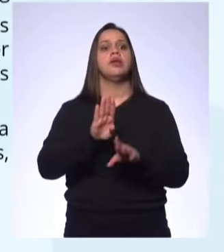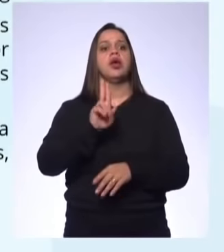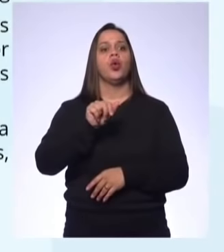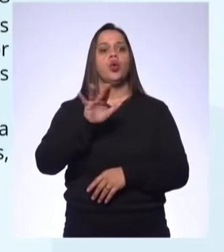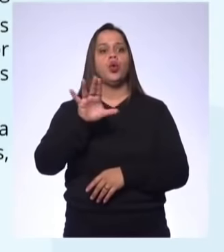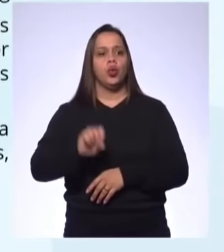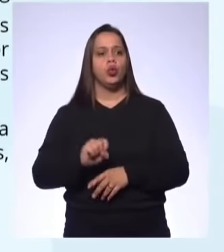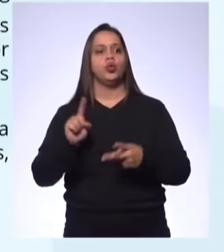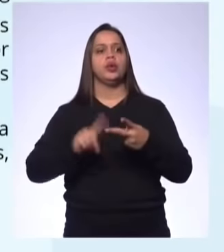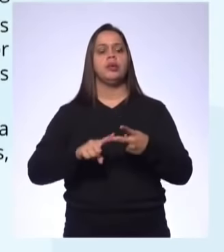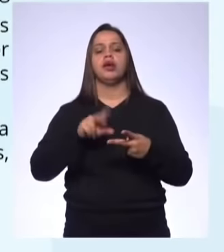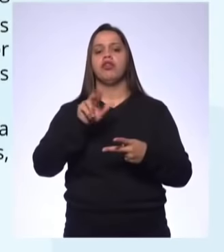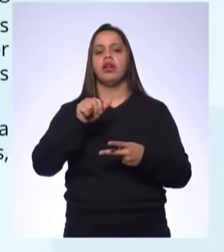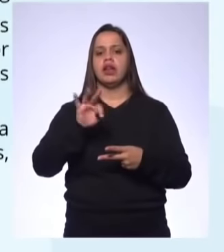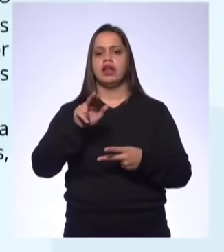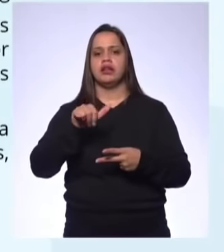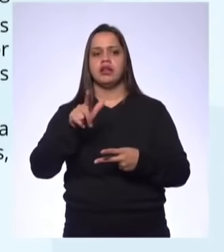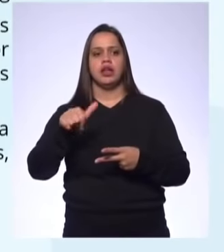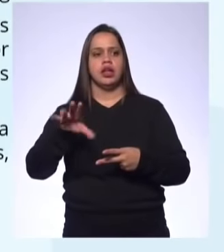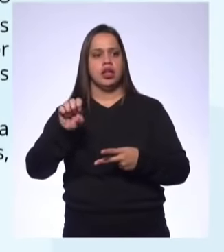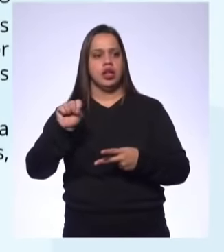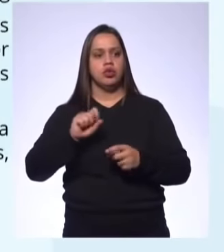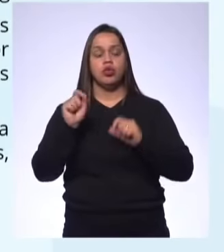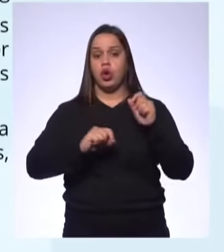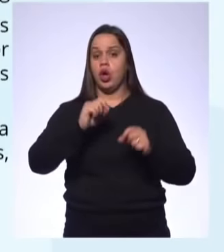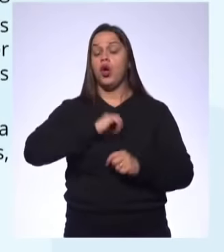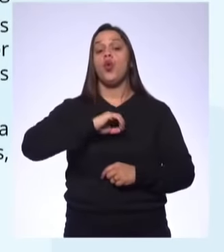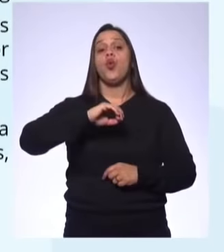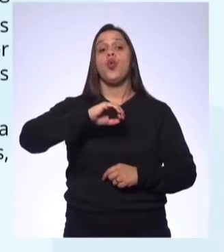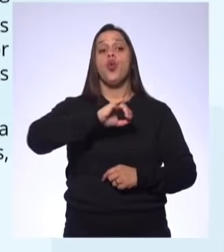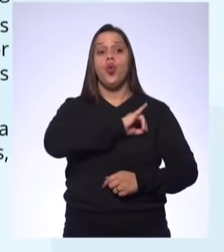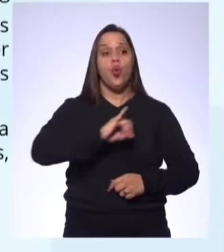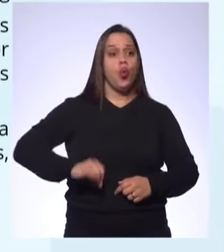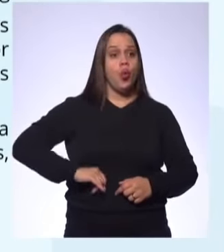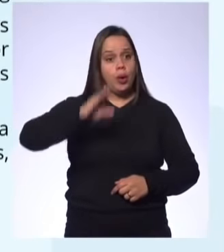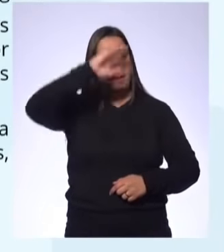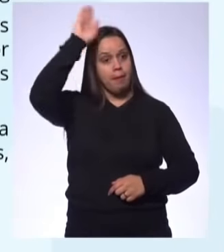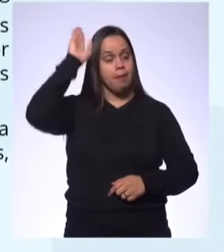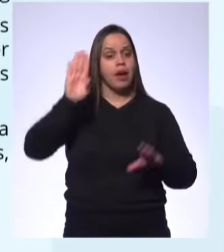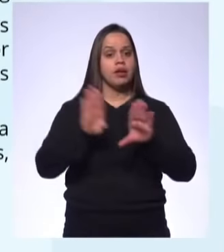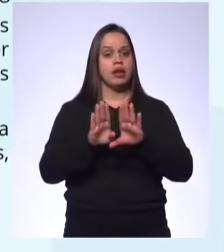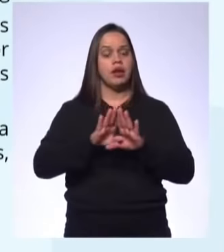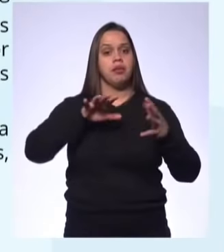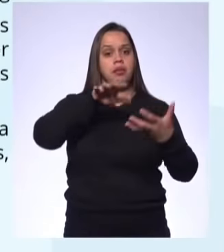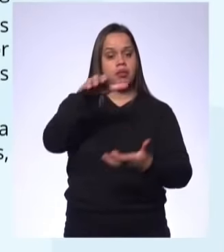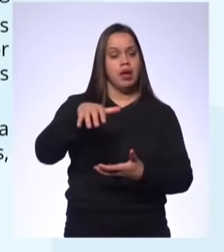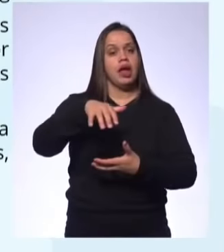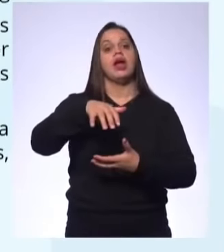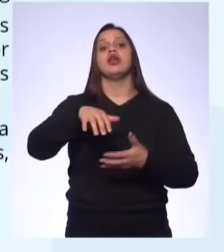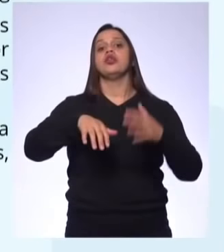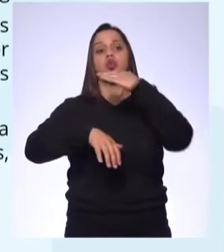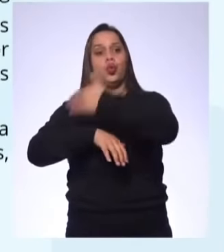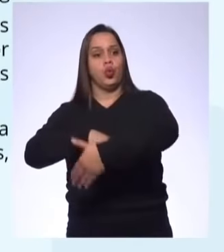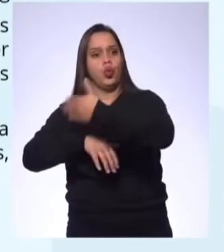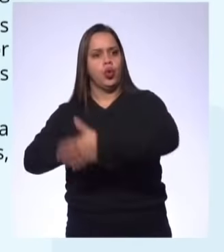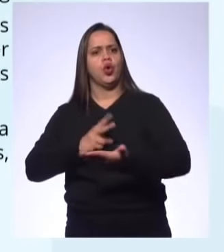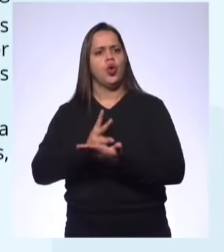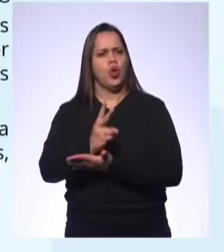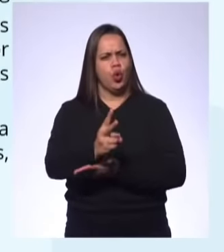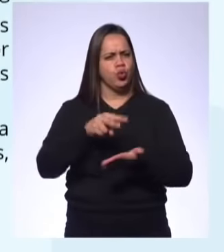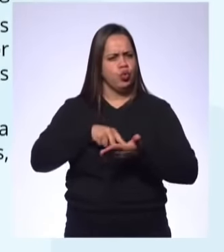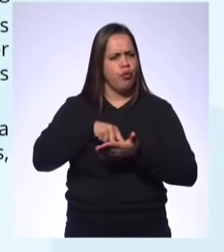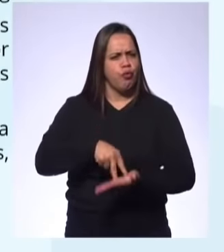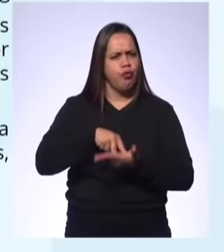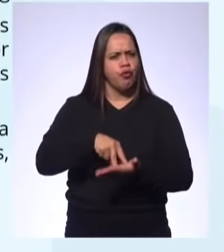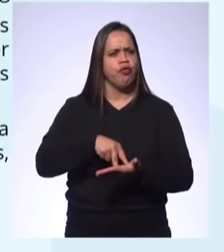venezianos, o Império Romano do Oriente ainda se mantinha firme, nem se manteve firme por cerca de 1000 anos até